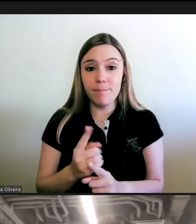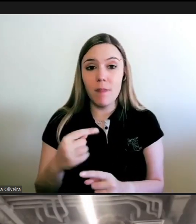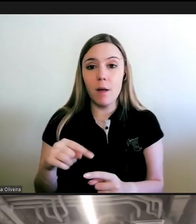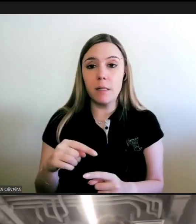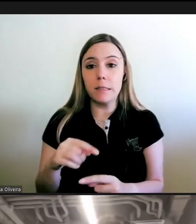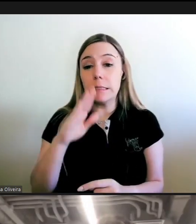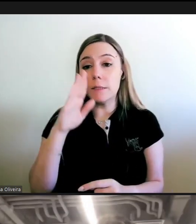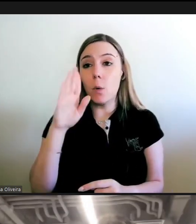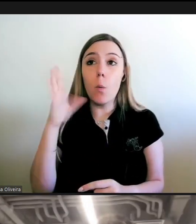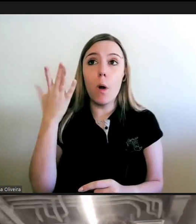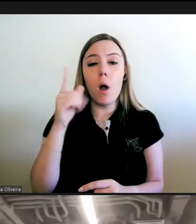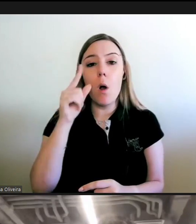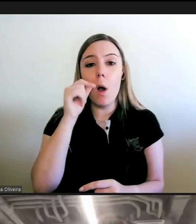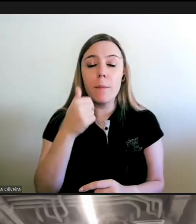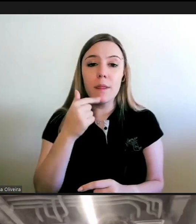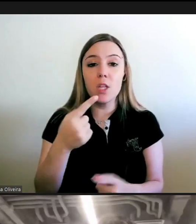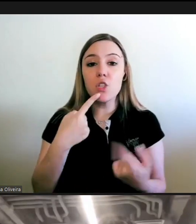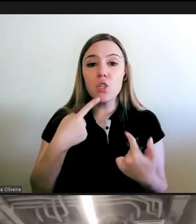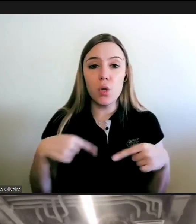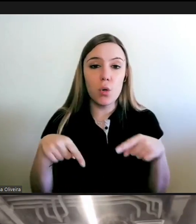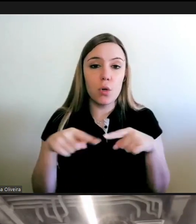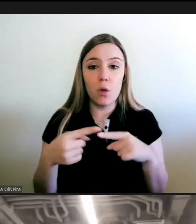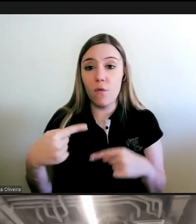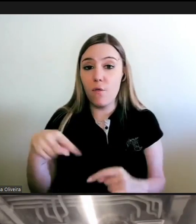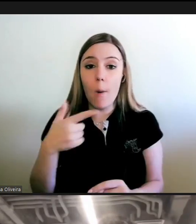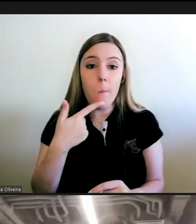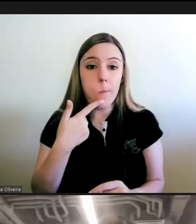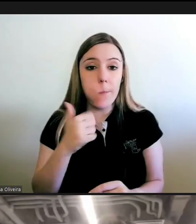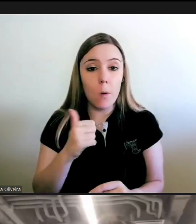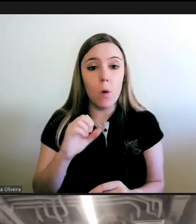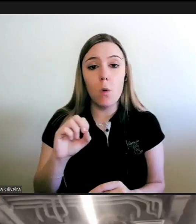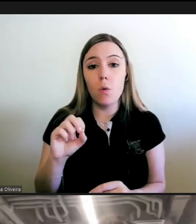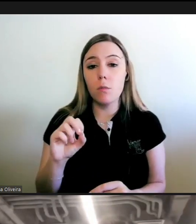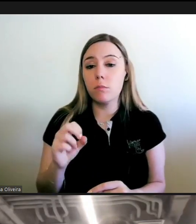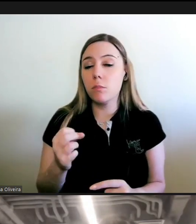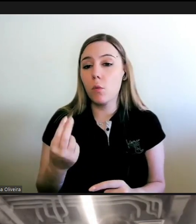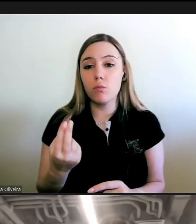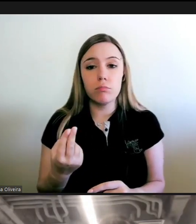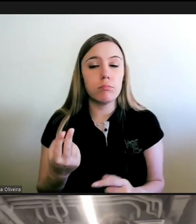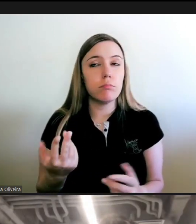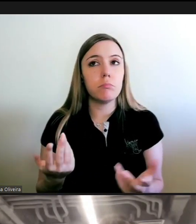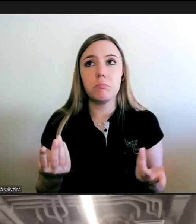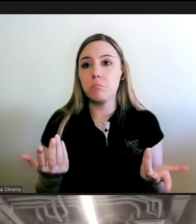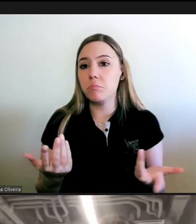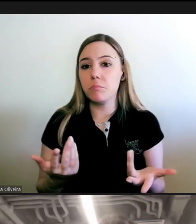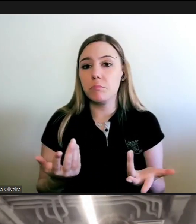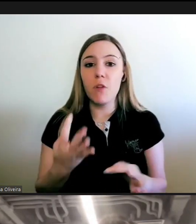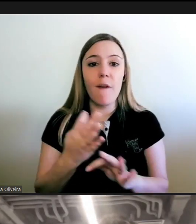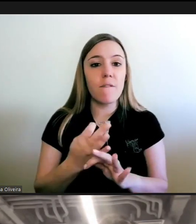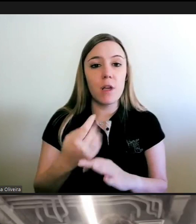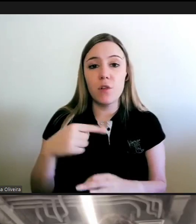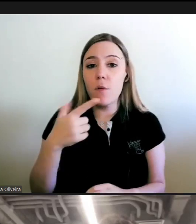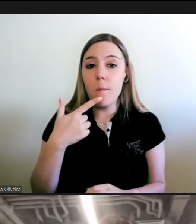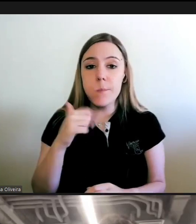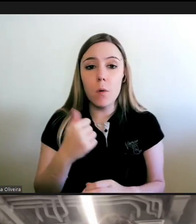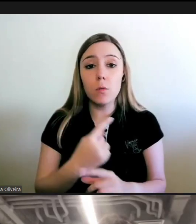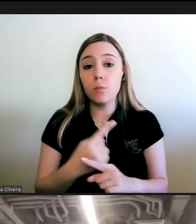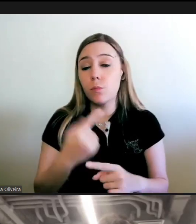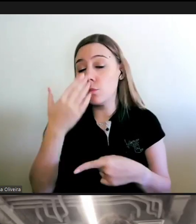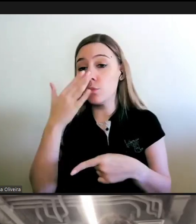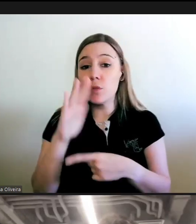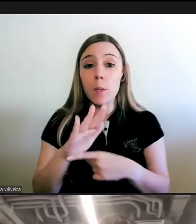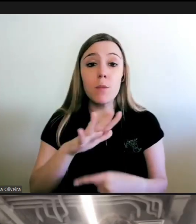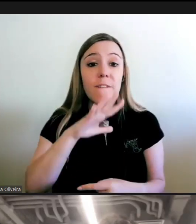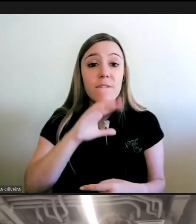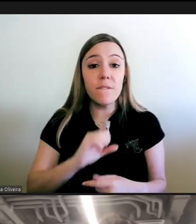um homem diz que não pode estar numa reunião ou não pode comparecer a um evento porque vai, por exemplo, buscar